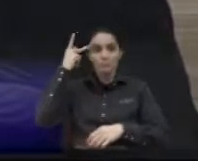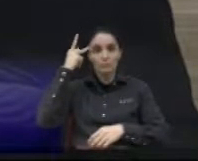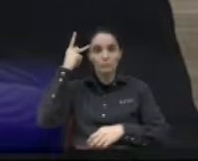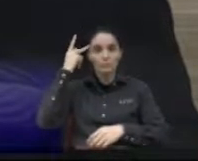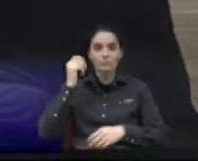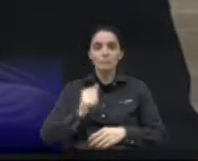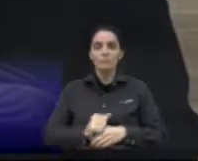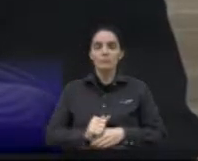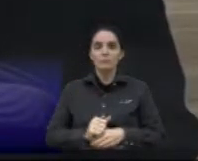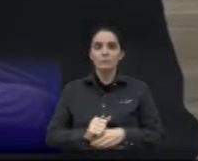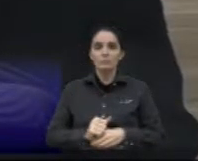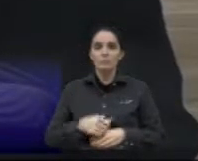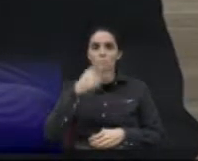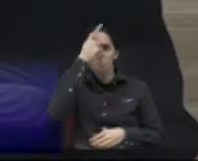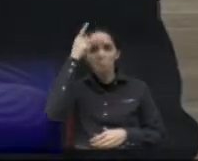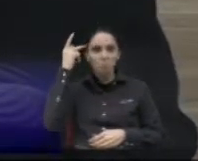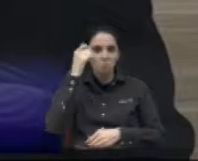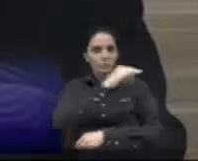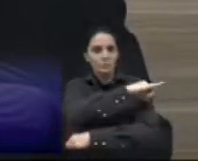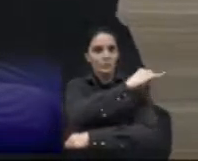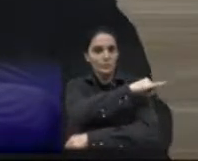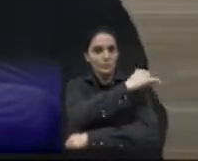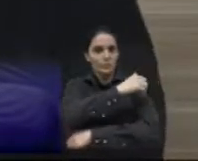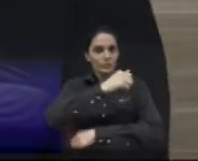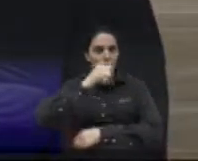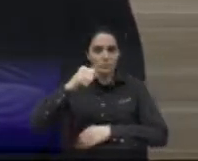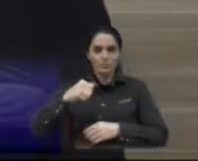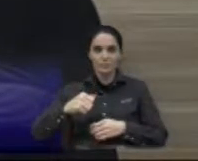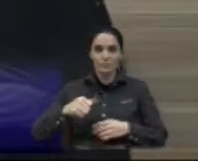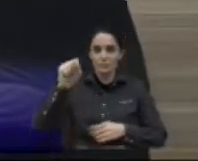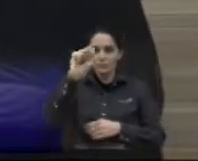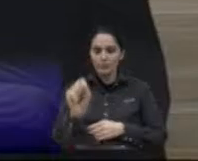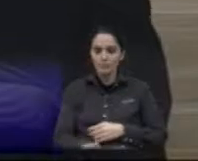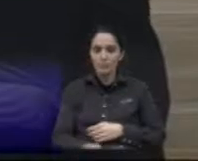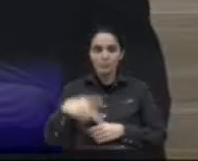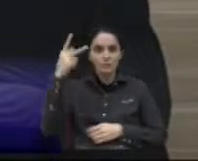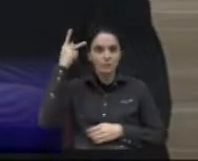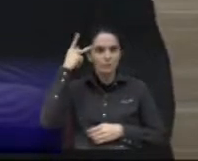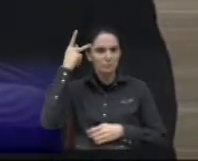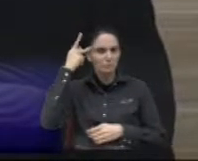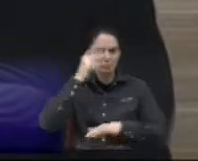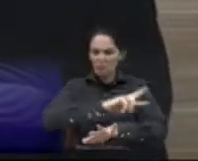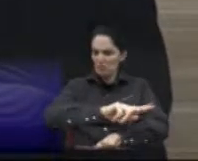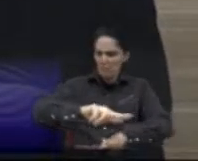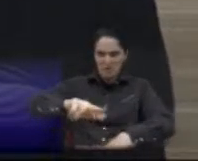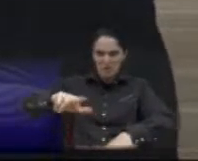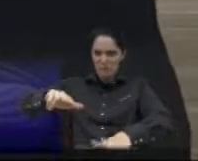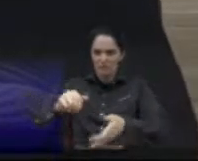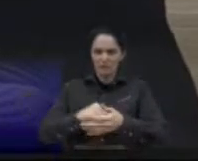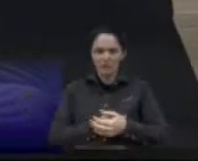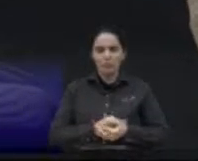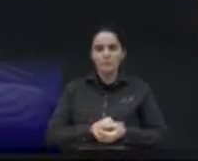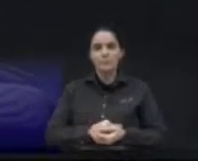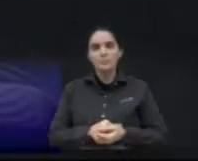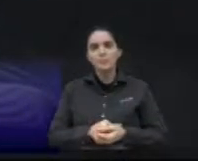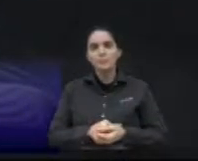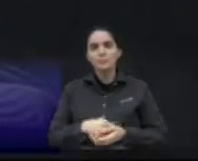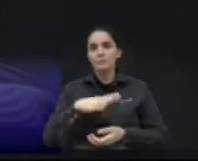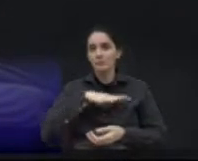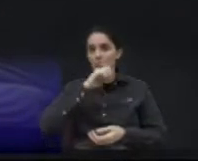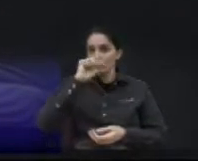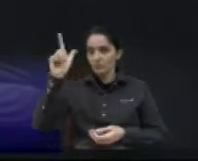atletas do Rio de Janeiro, Curitiba, Rio Grande do Sul e do estado de São Paulo e de outras capitais também. Em Limeira,